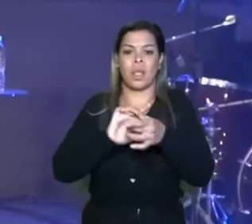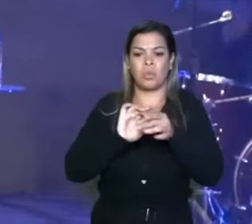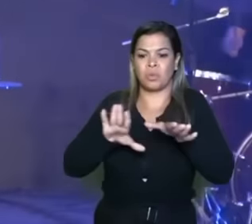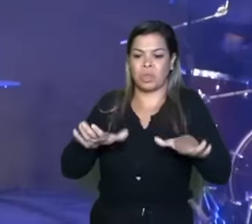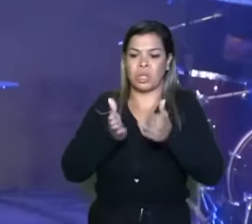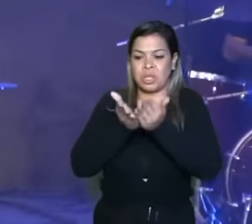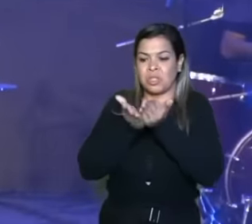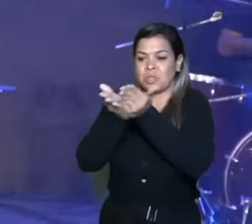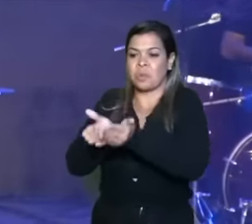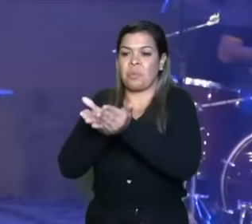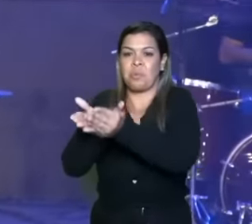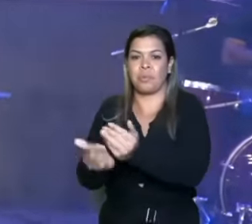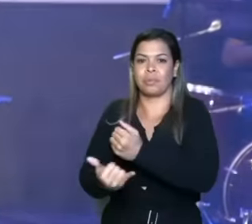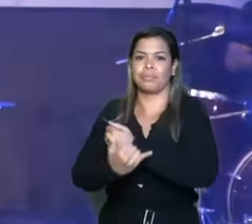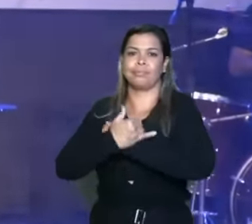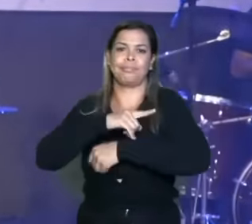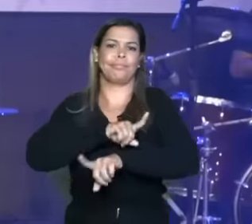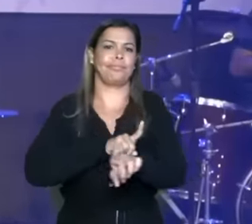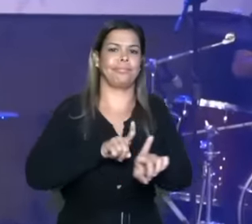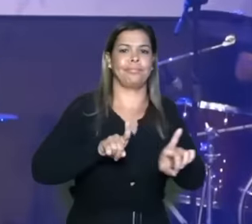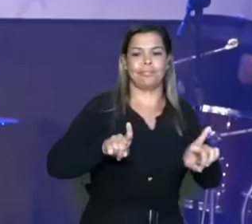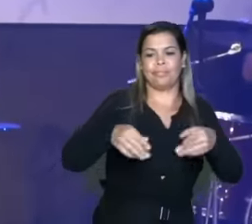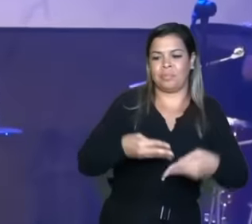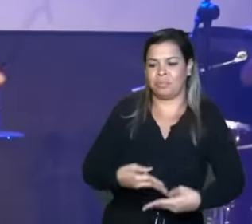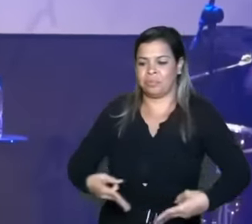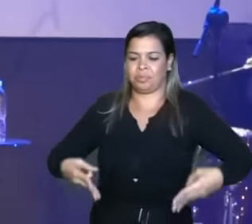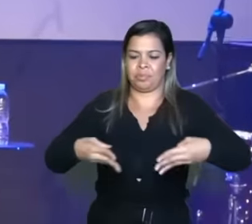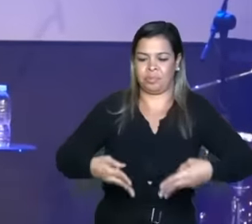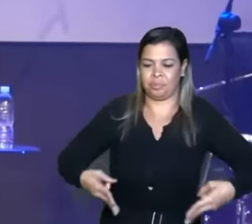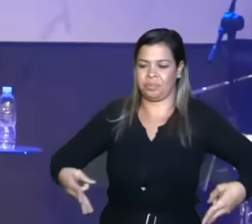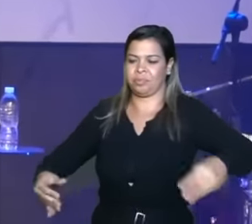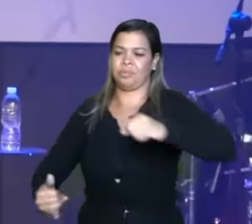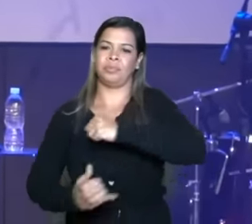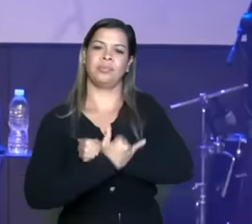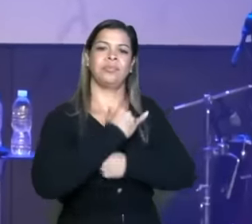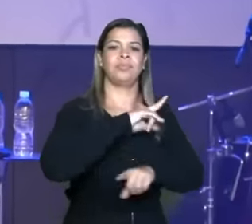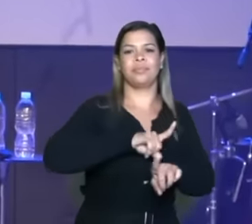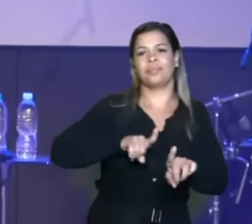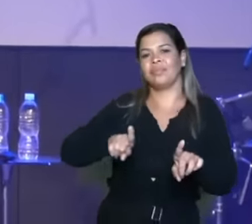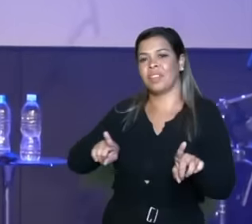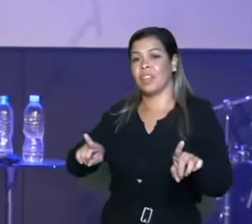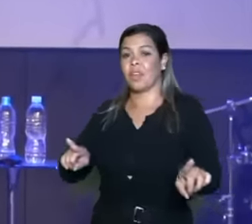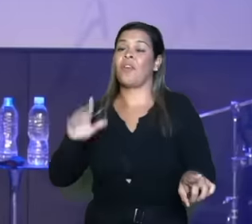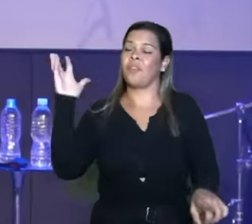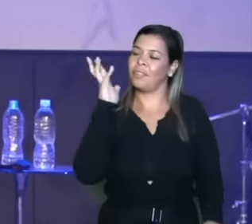te enganar, não. Não deixe a rede te enganar. Só